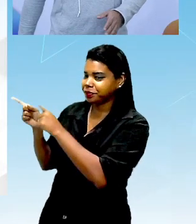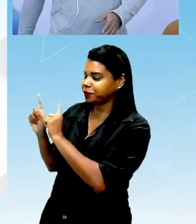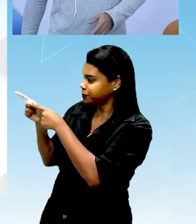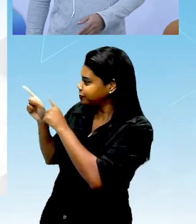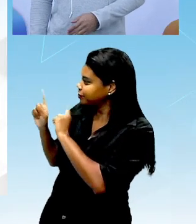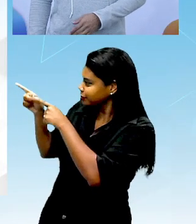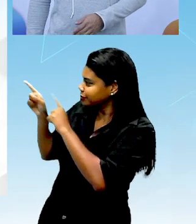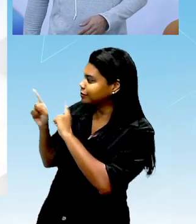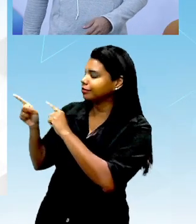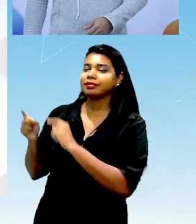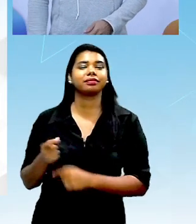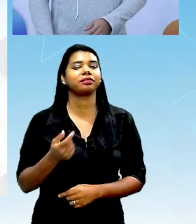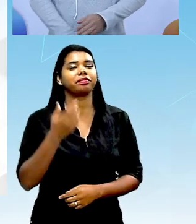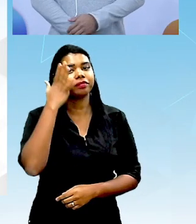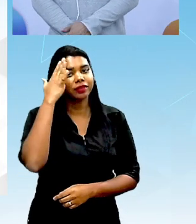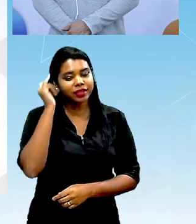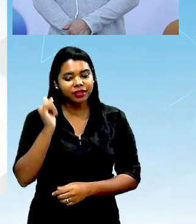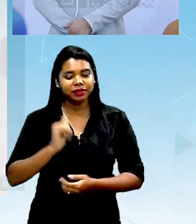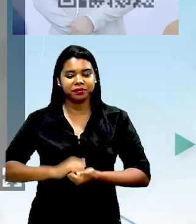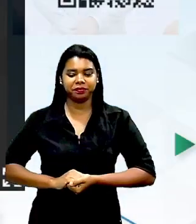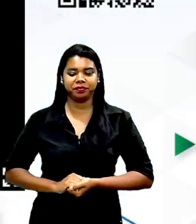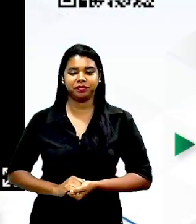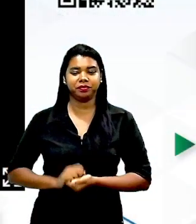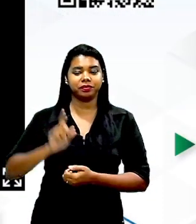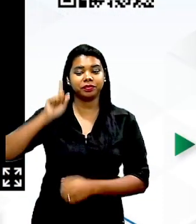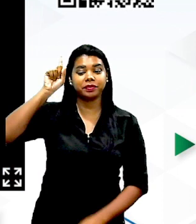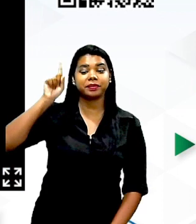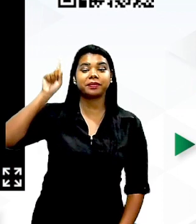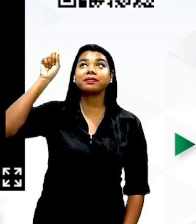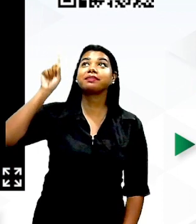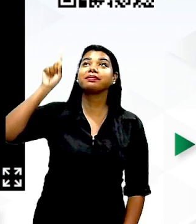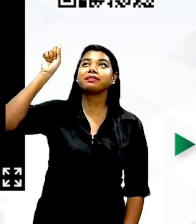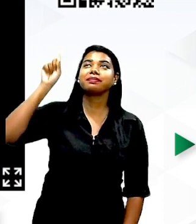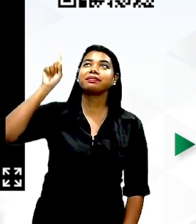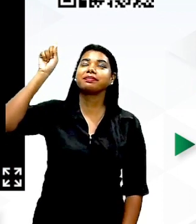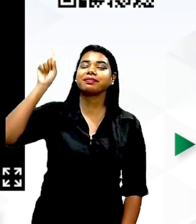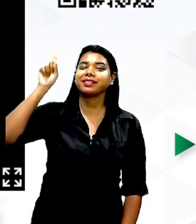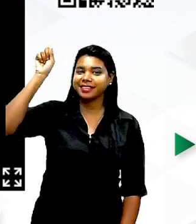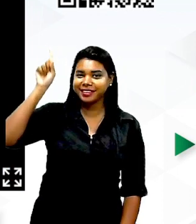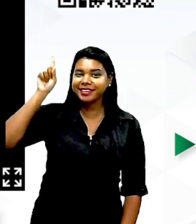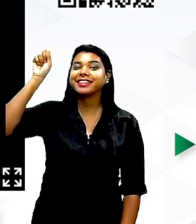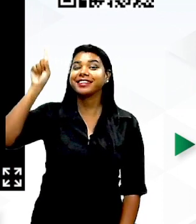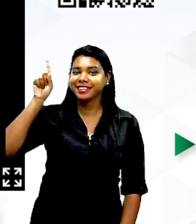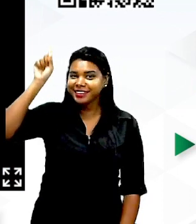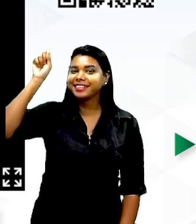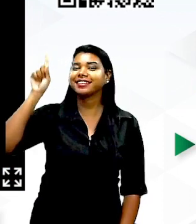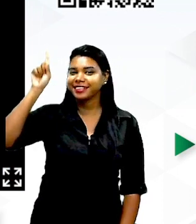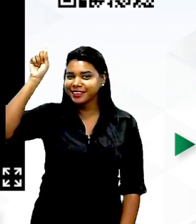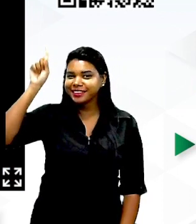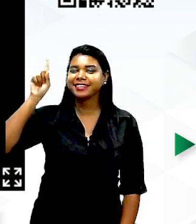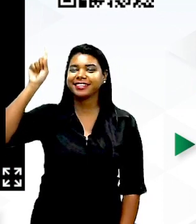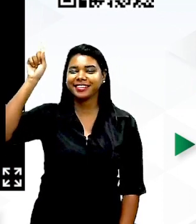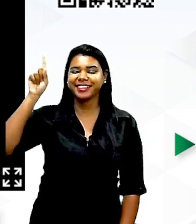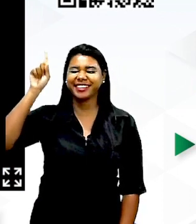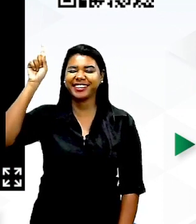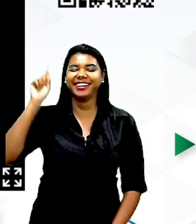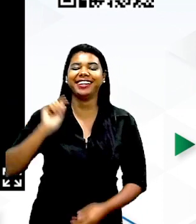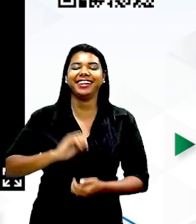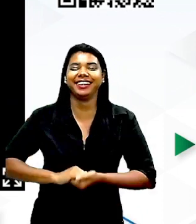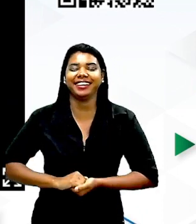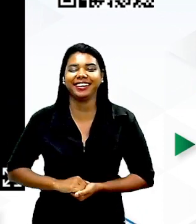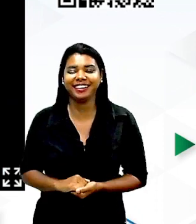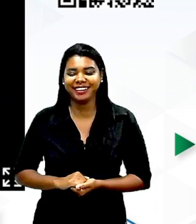visualizando. Quer saber um pouquinho mais? Aponta a câmera do teu celular para esse quadradinho aí na cabeça da mãe de Mia. É isso aí, obrigado,